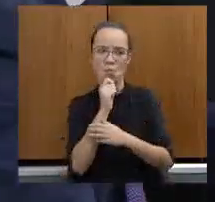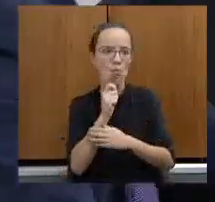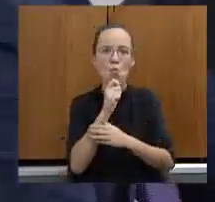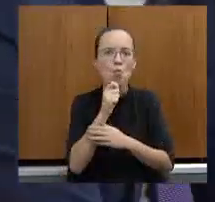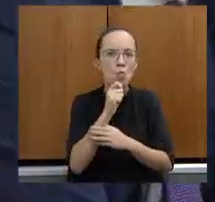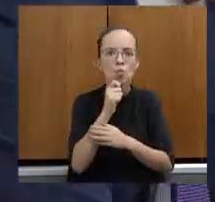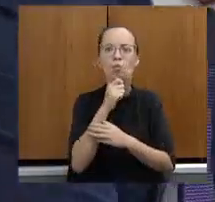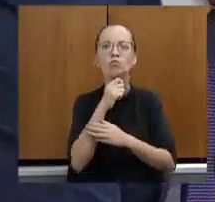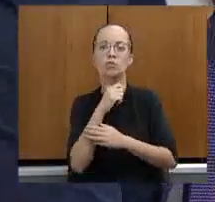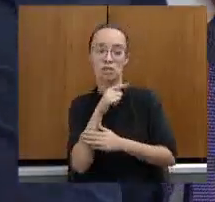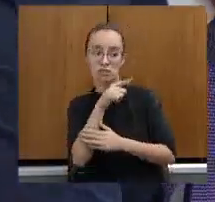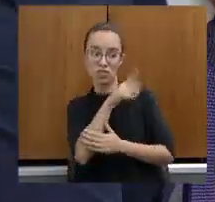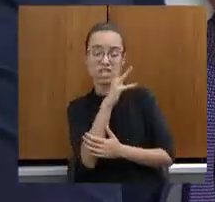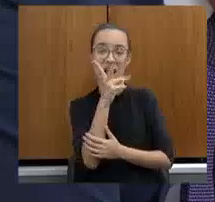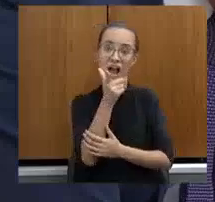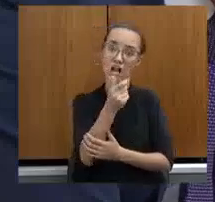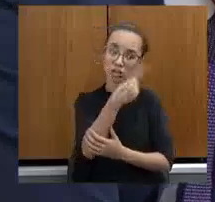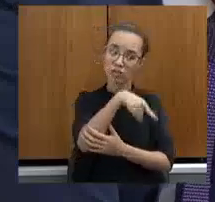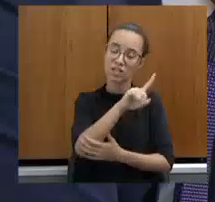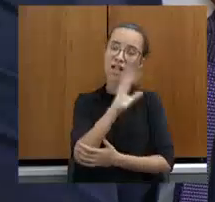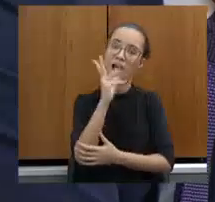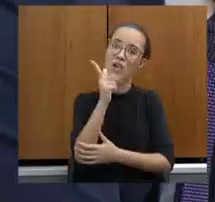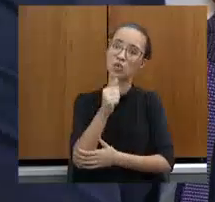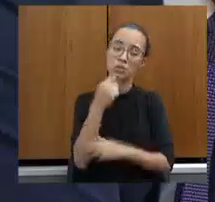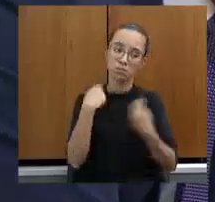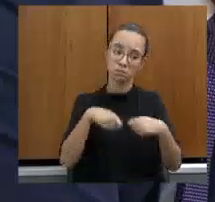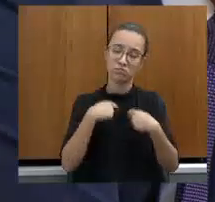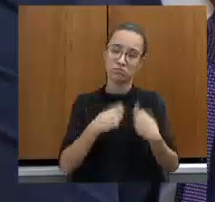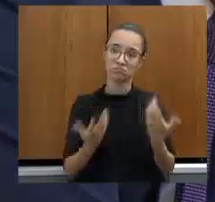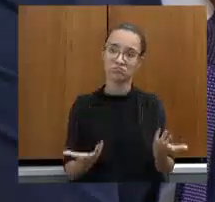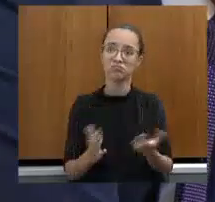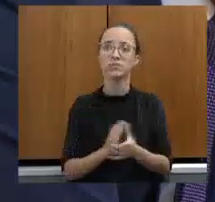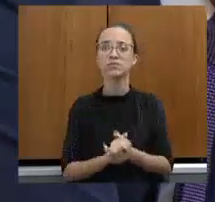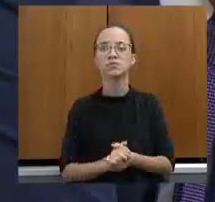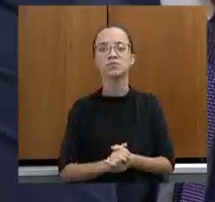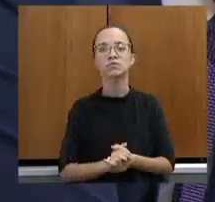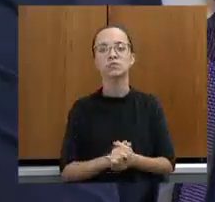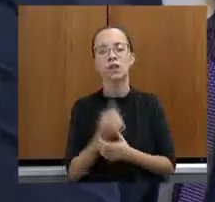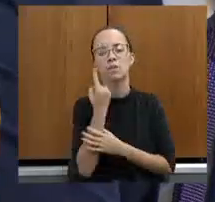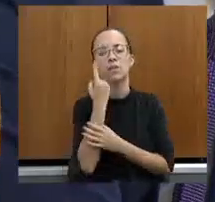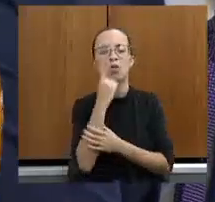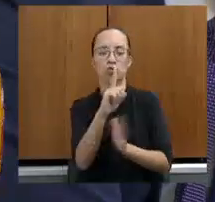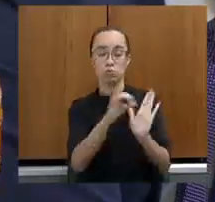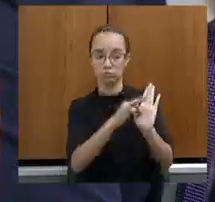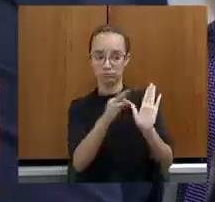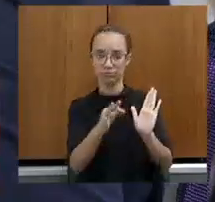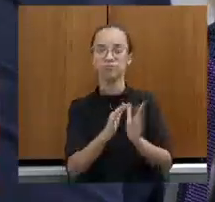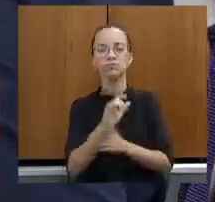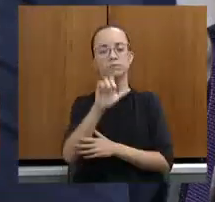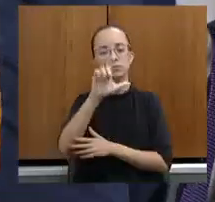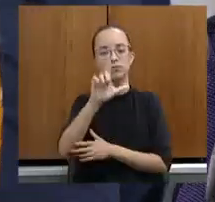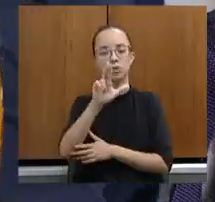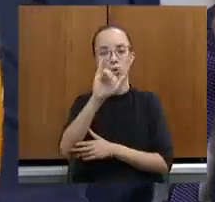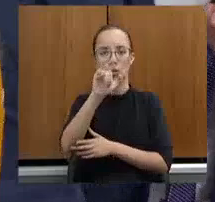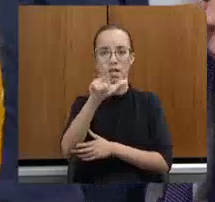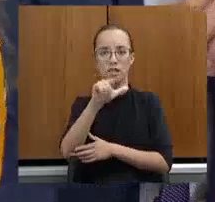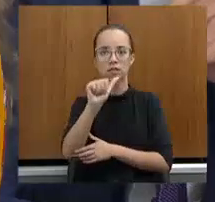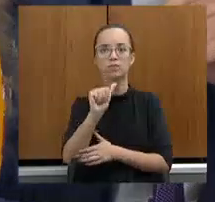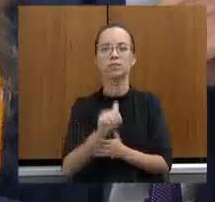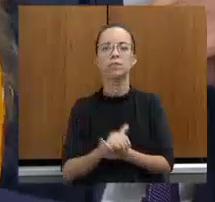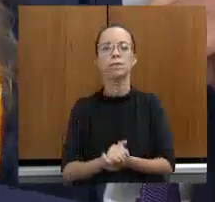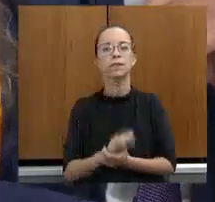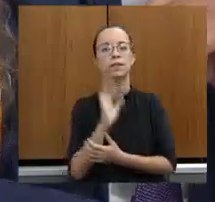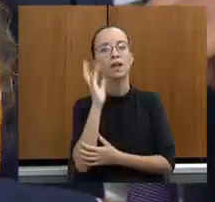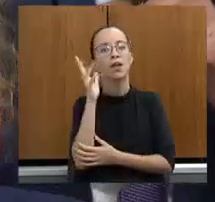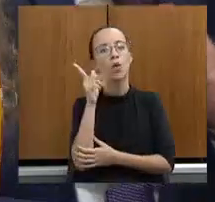dinâmica que o governo acha que era a necessário minha última observação Luiza eu